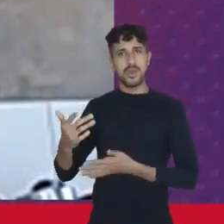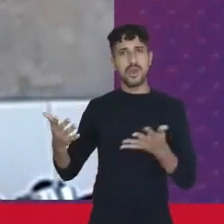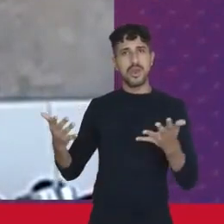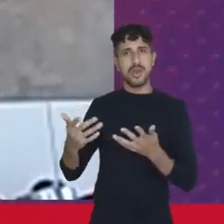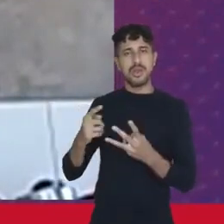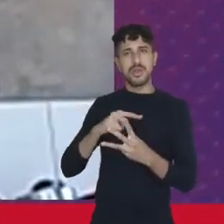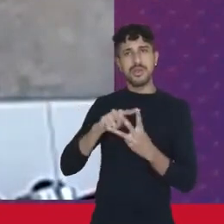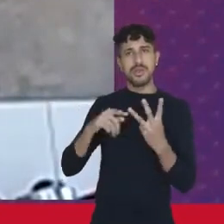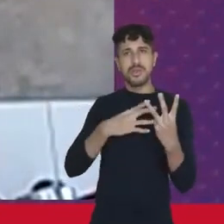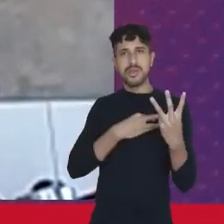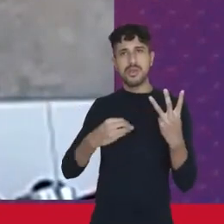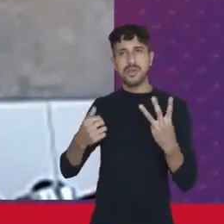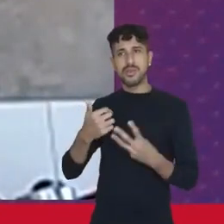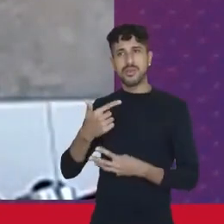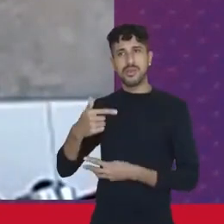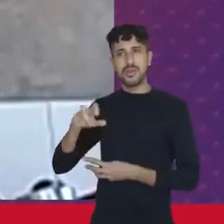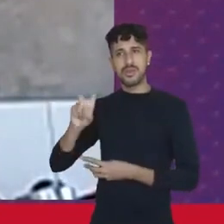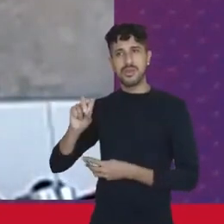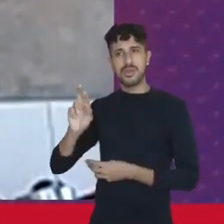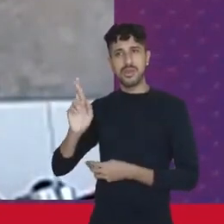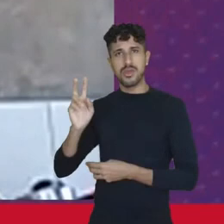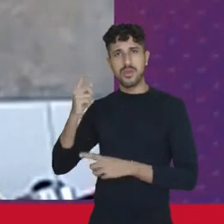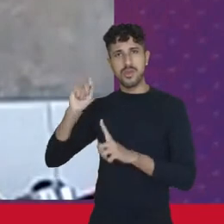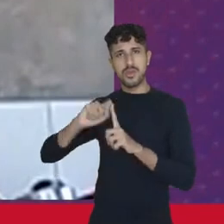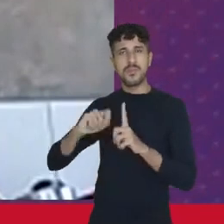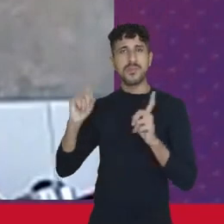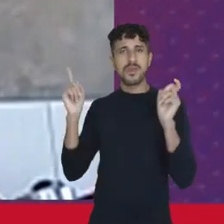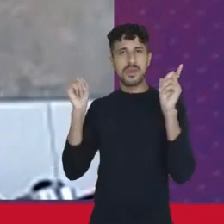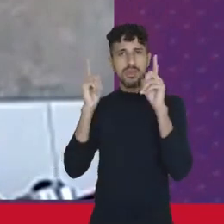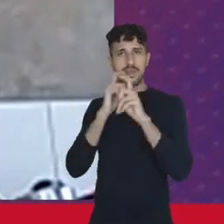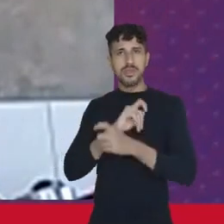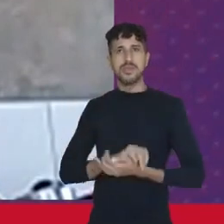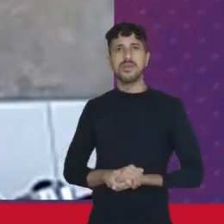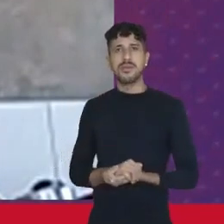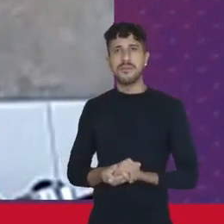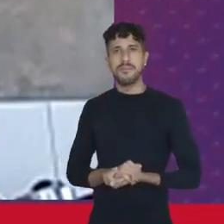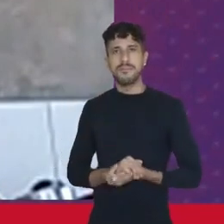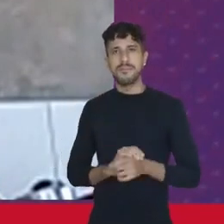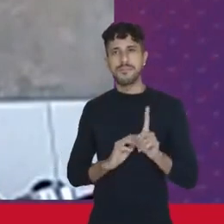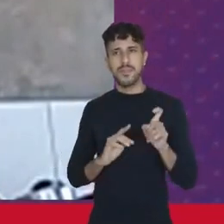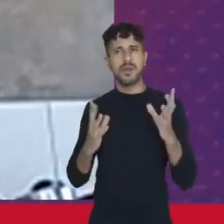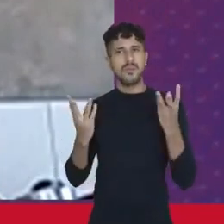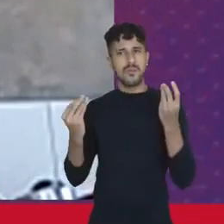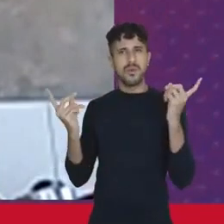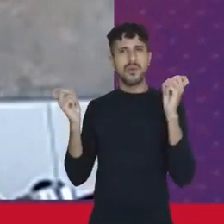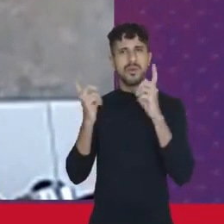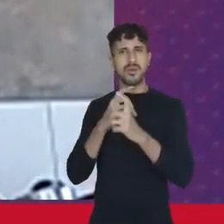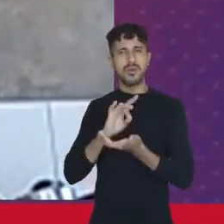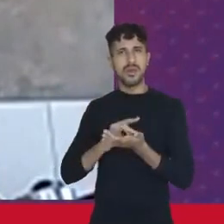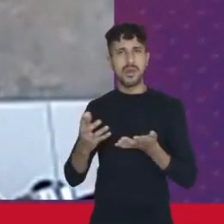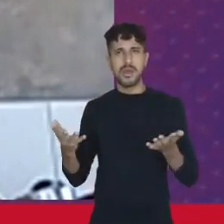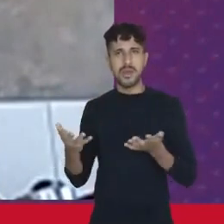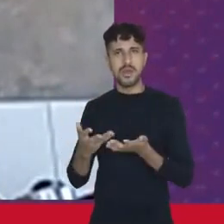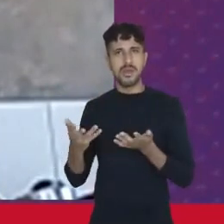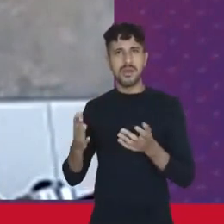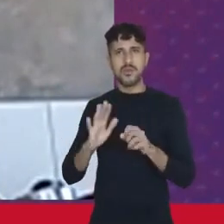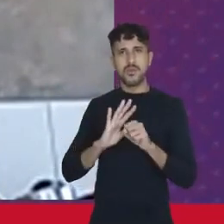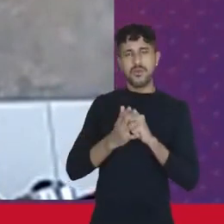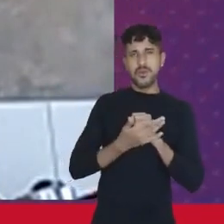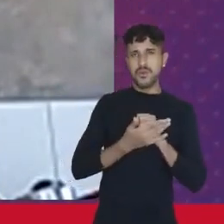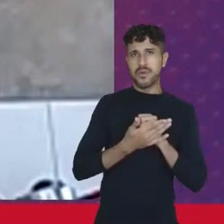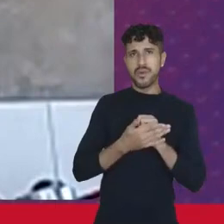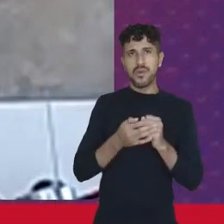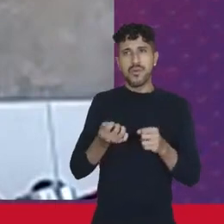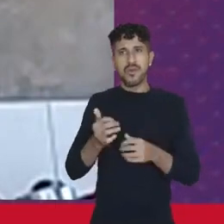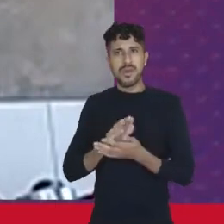3 filhos, eu tiro R$250 por mês. É difícil? Muito difícil. Agora, com a pandemia, não dá quase